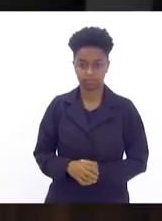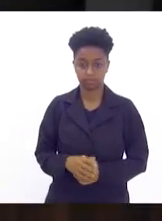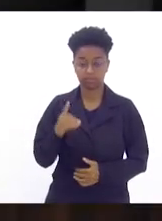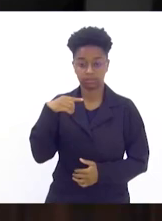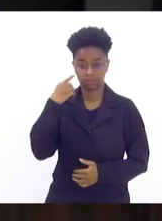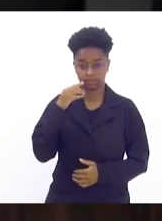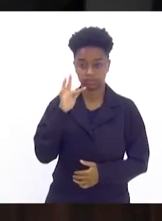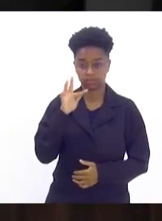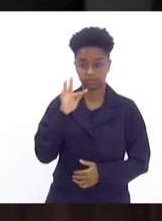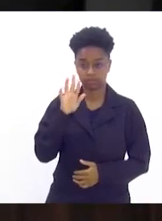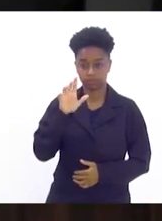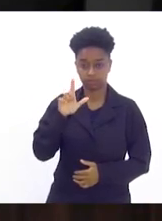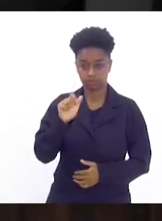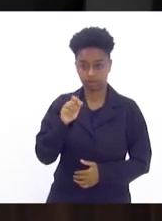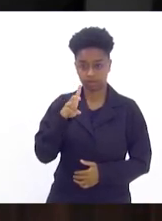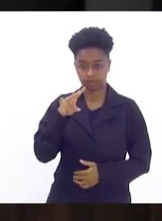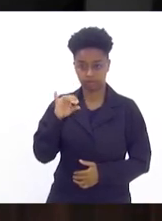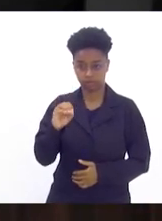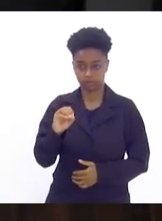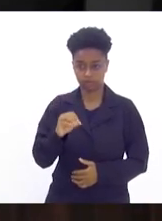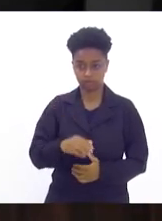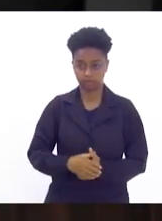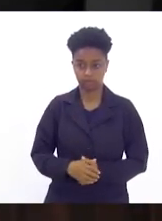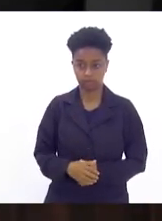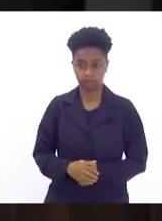Deputado Flávio serafini